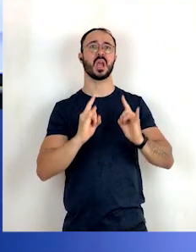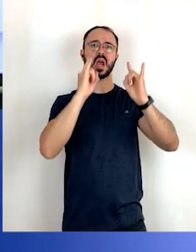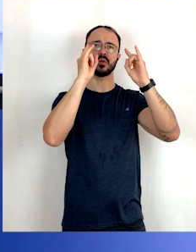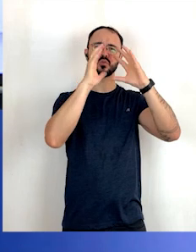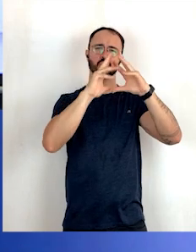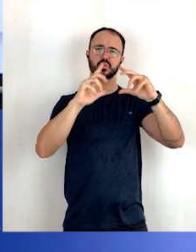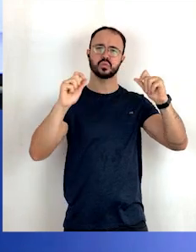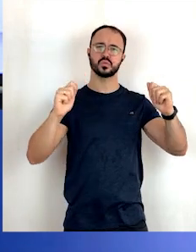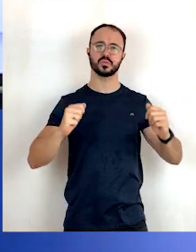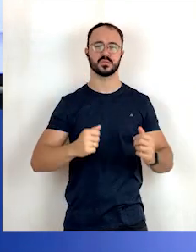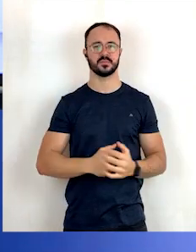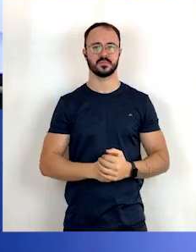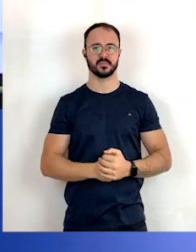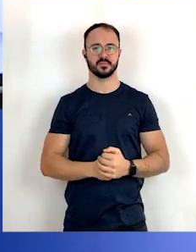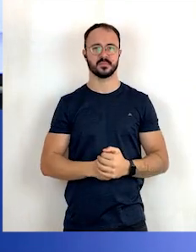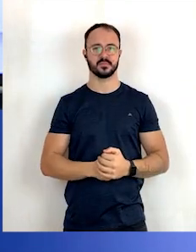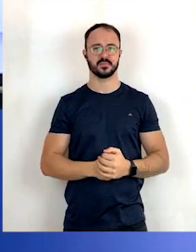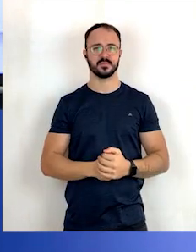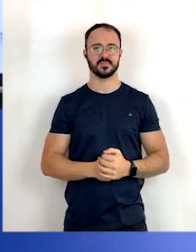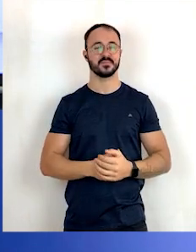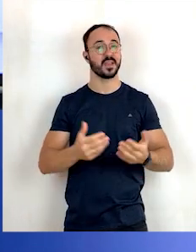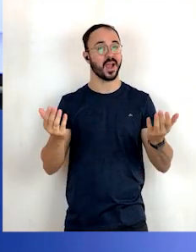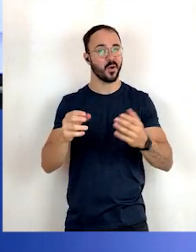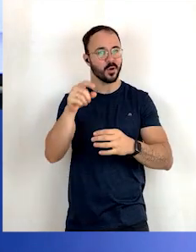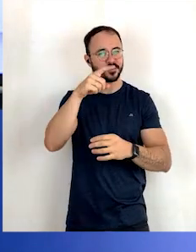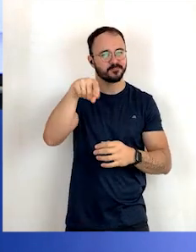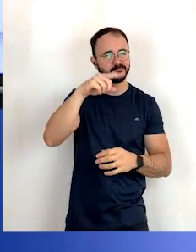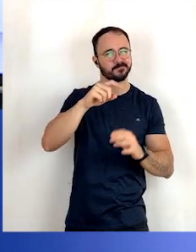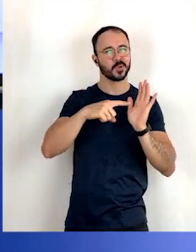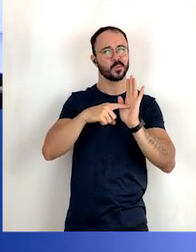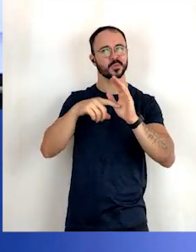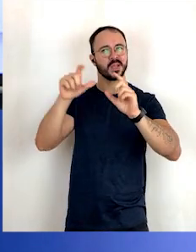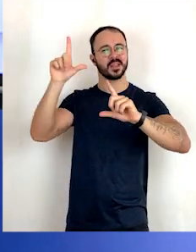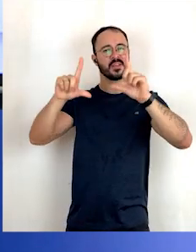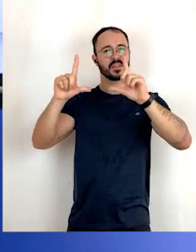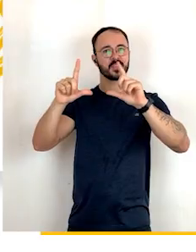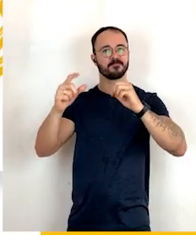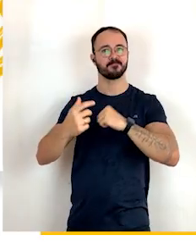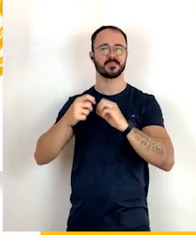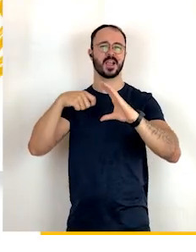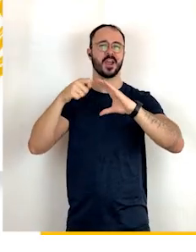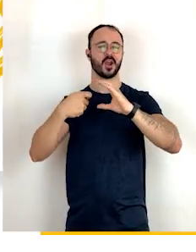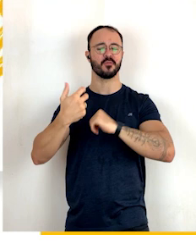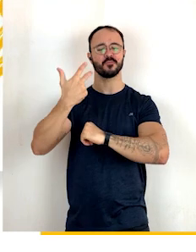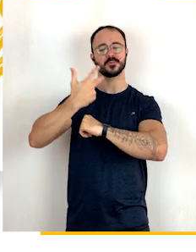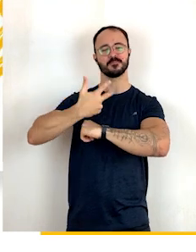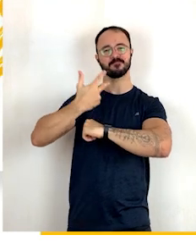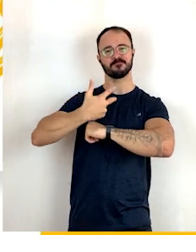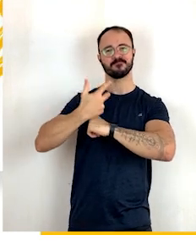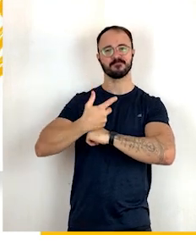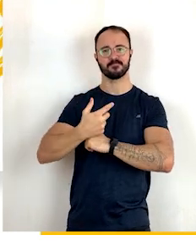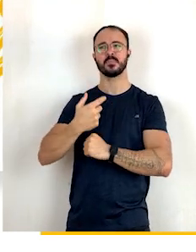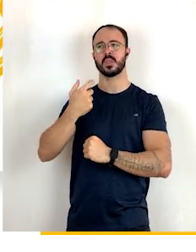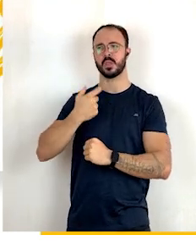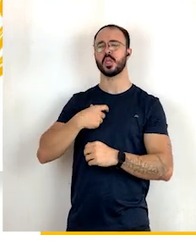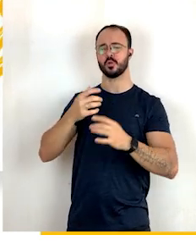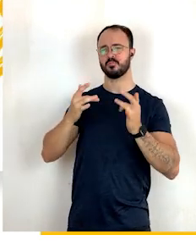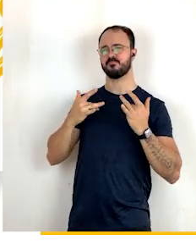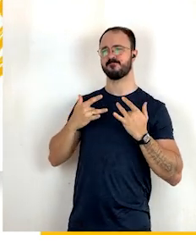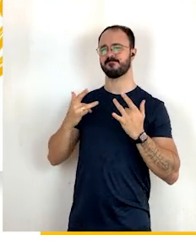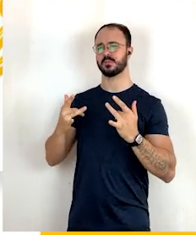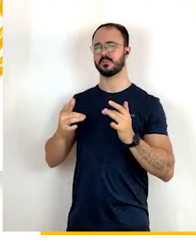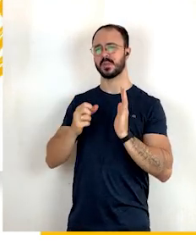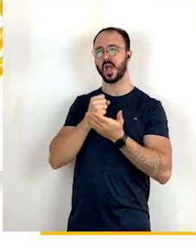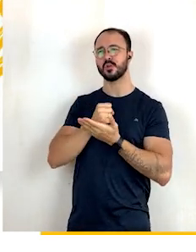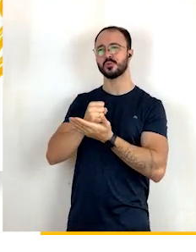vez de aparecer na TV. Grave um vídeo com o tema Eu faço a minha parte. Descreva algumas ações que podem ser realizadas na